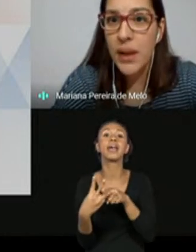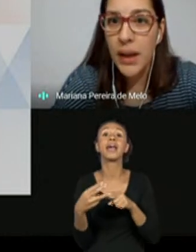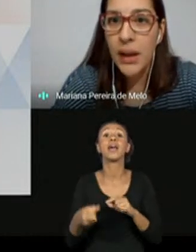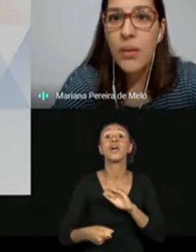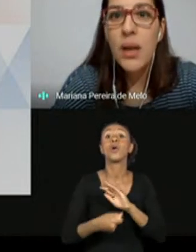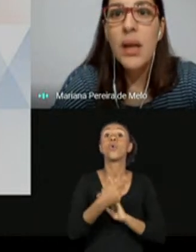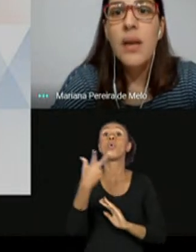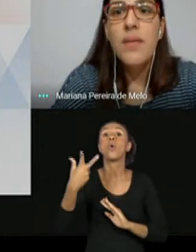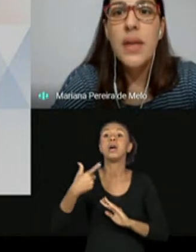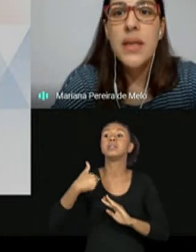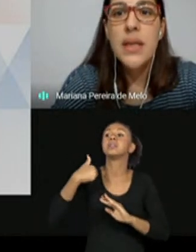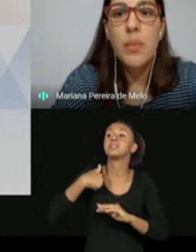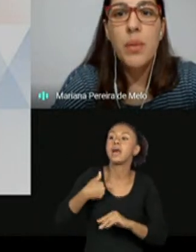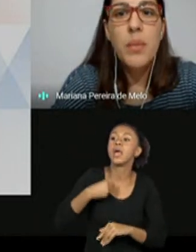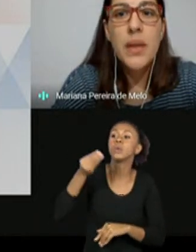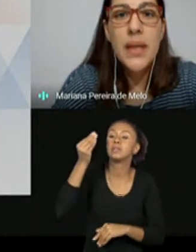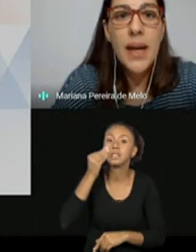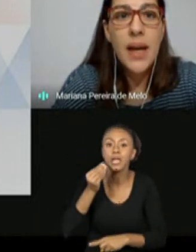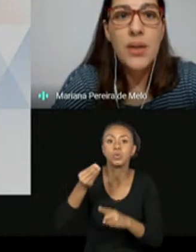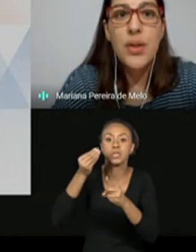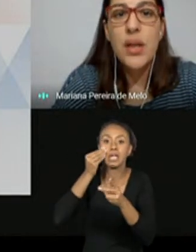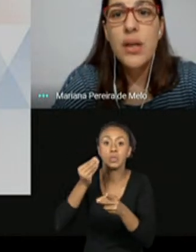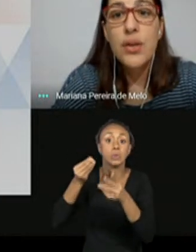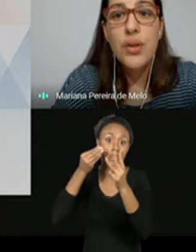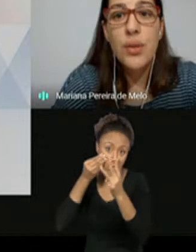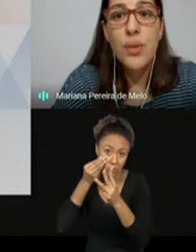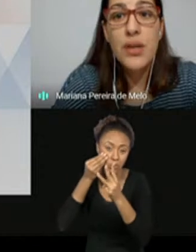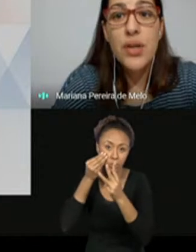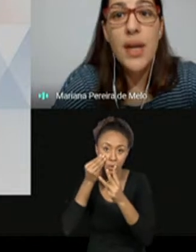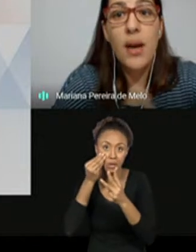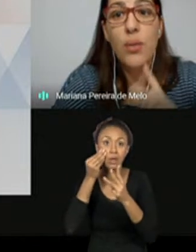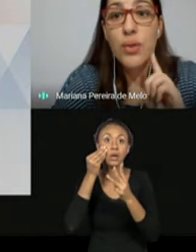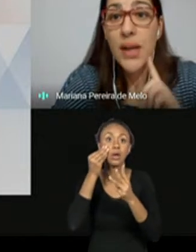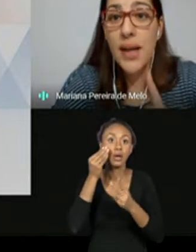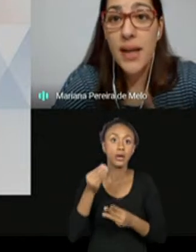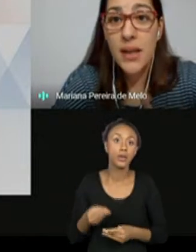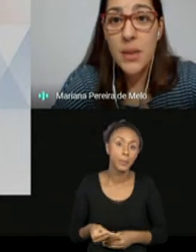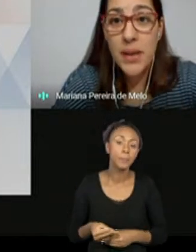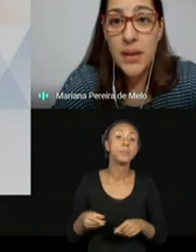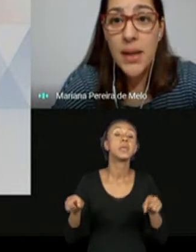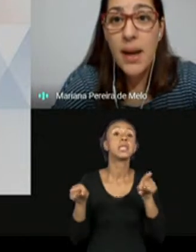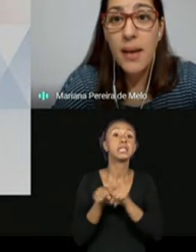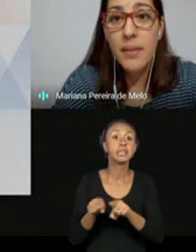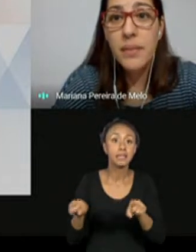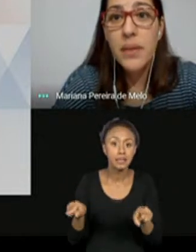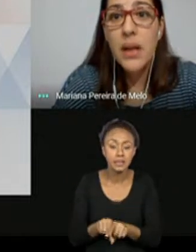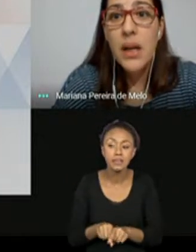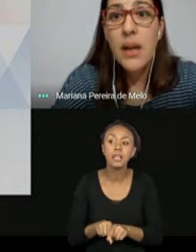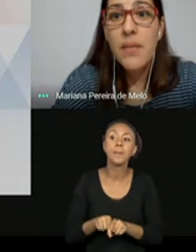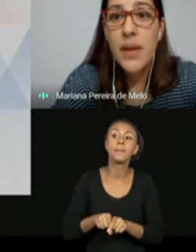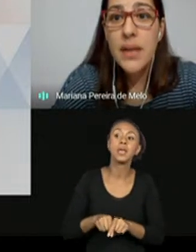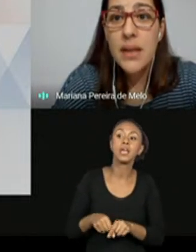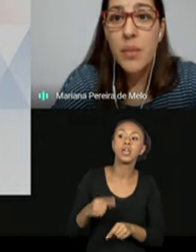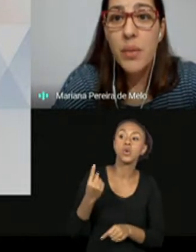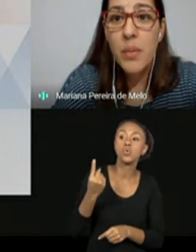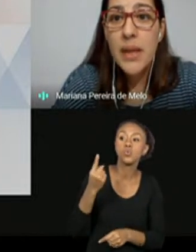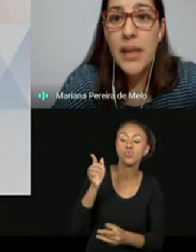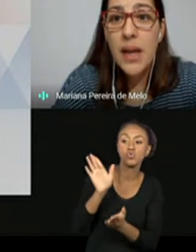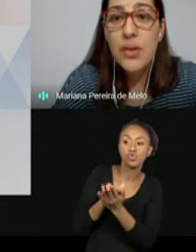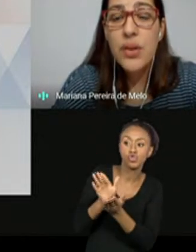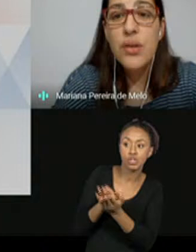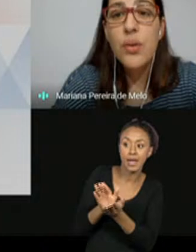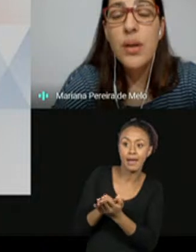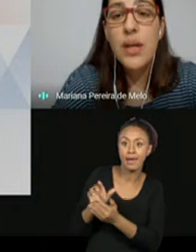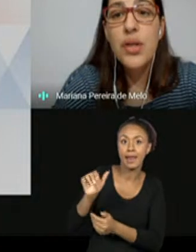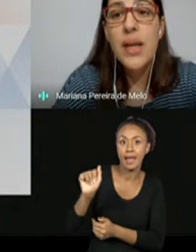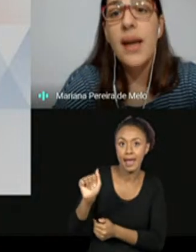que eu tenho, vezes a probabilidade de eu retirar o jacaré da espécie A, vezes a